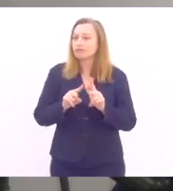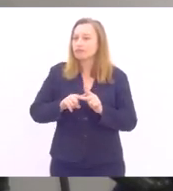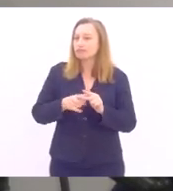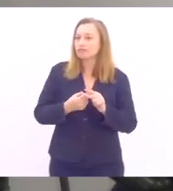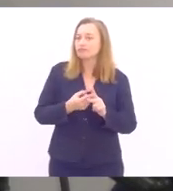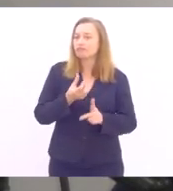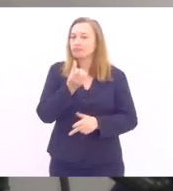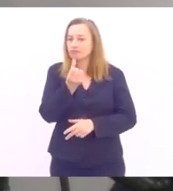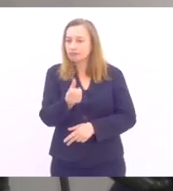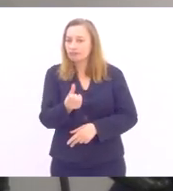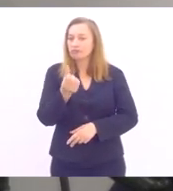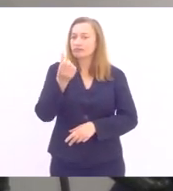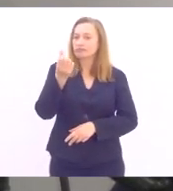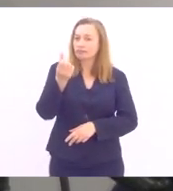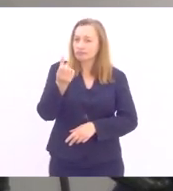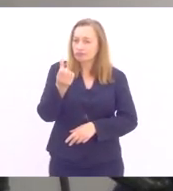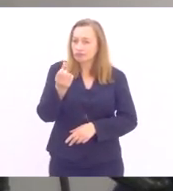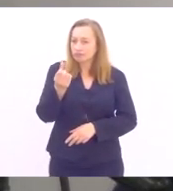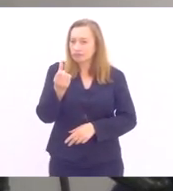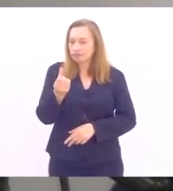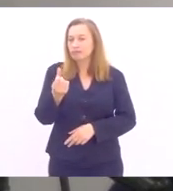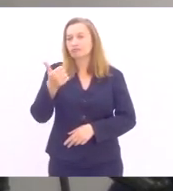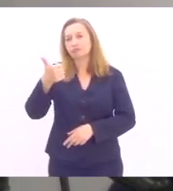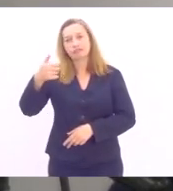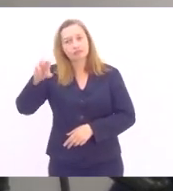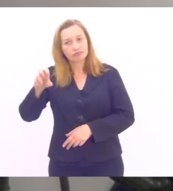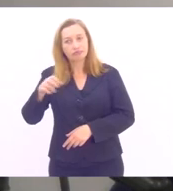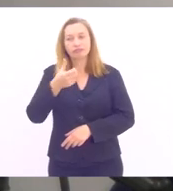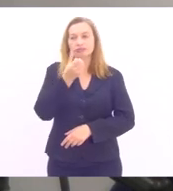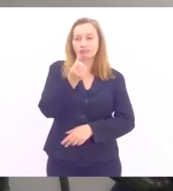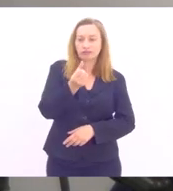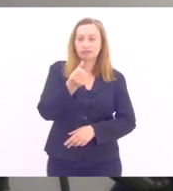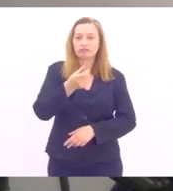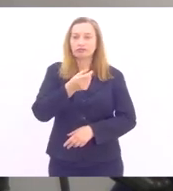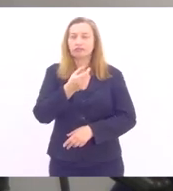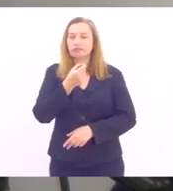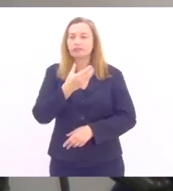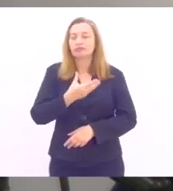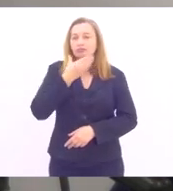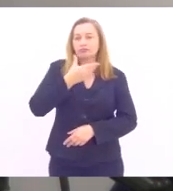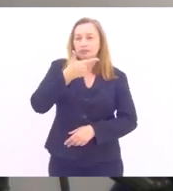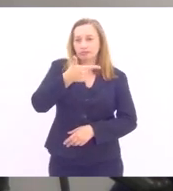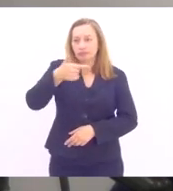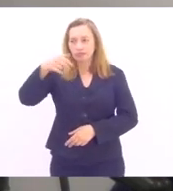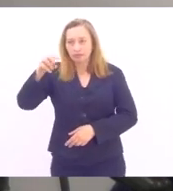Lei 6.615, de 6 de dezembro de 2013.